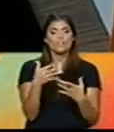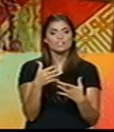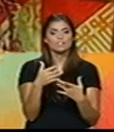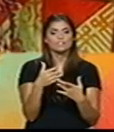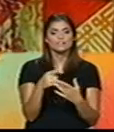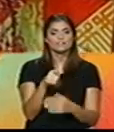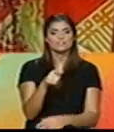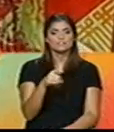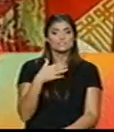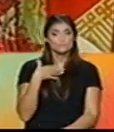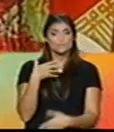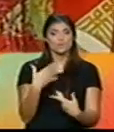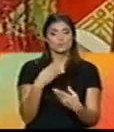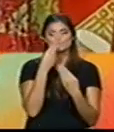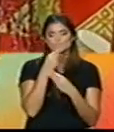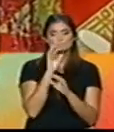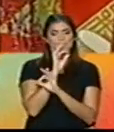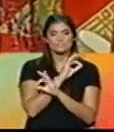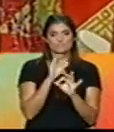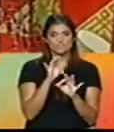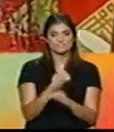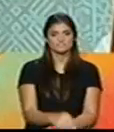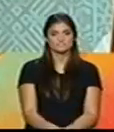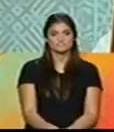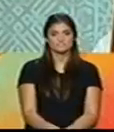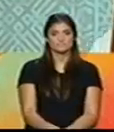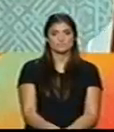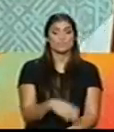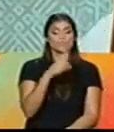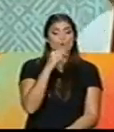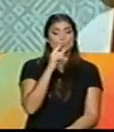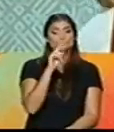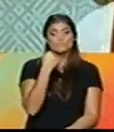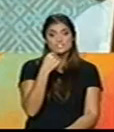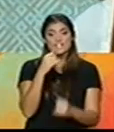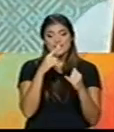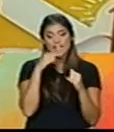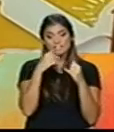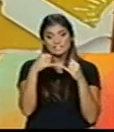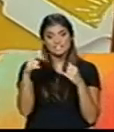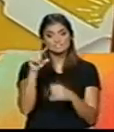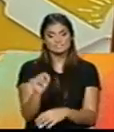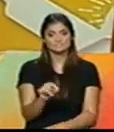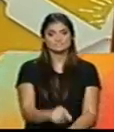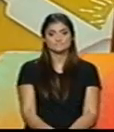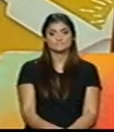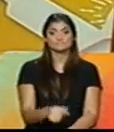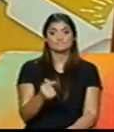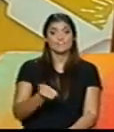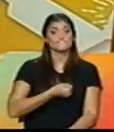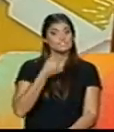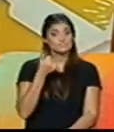Marie. É a minha vez. Delicioso. Mas, tanto o arroz doce como a Alteria. Maravilha. Então, a